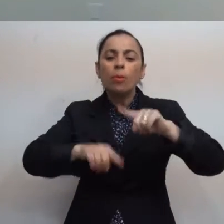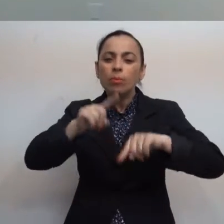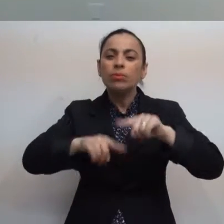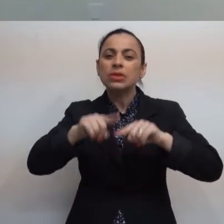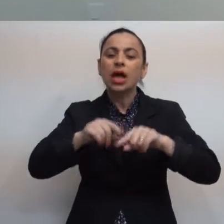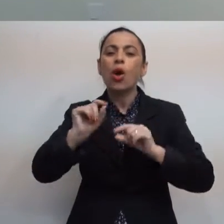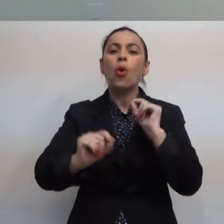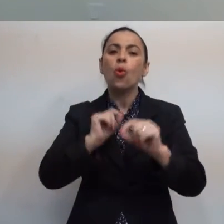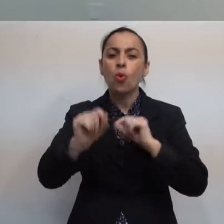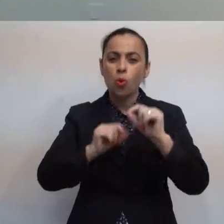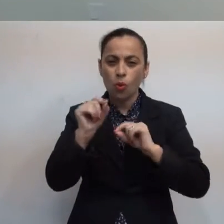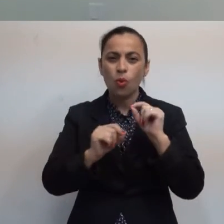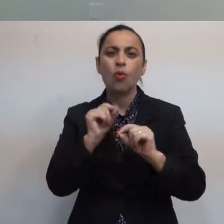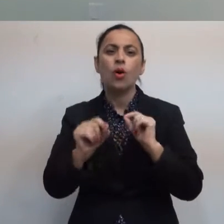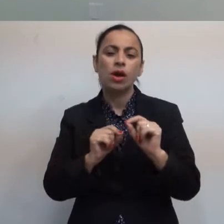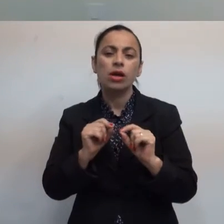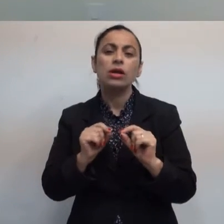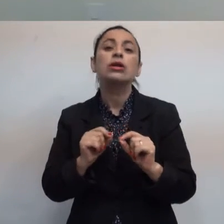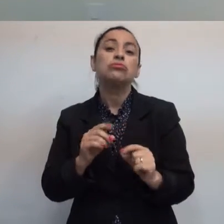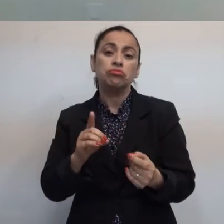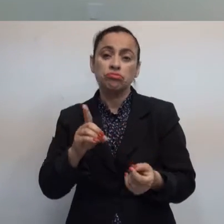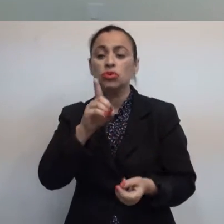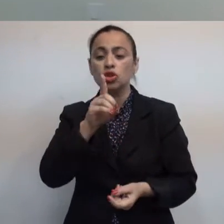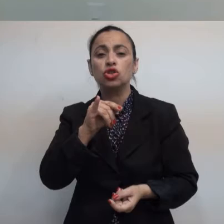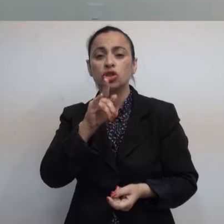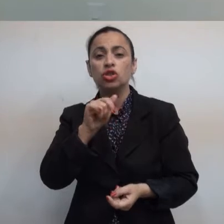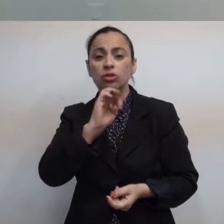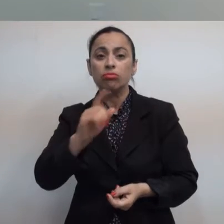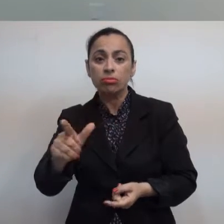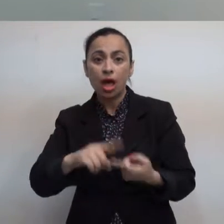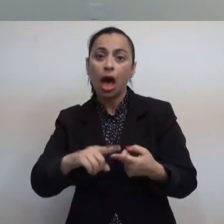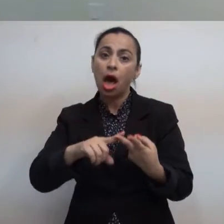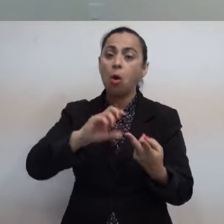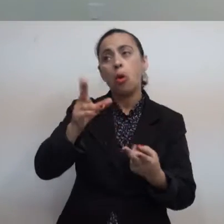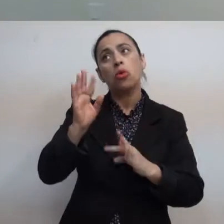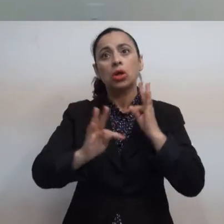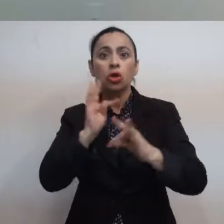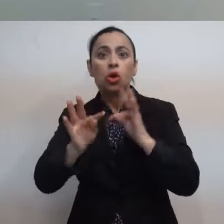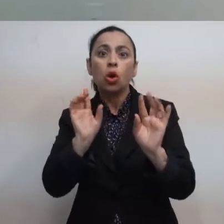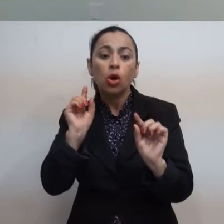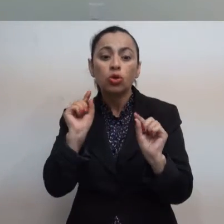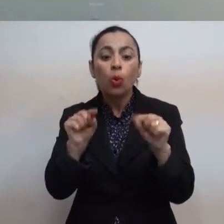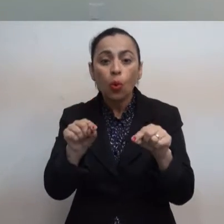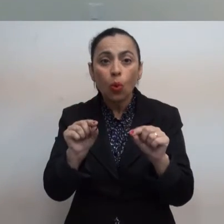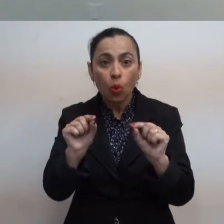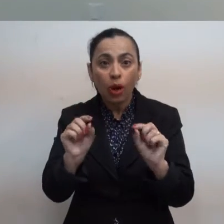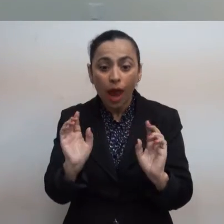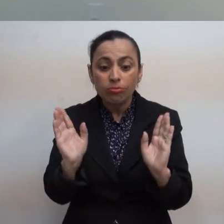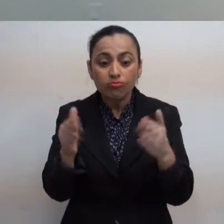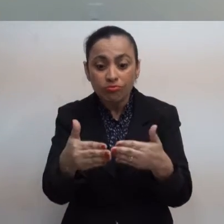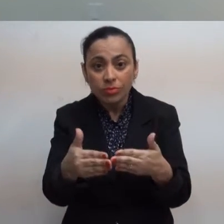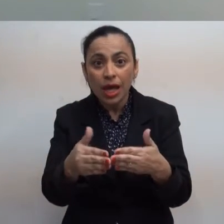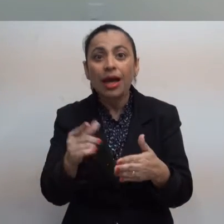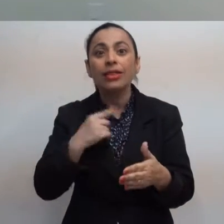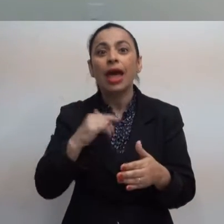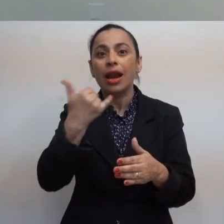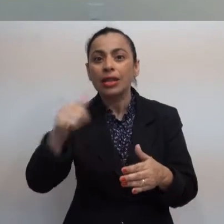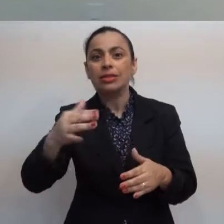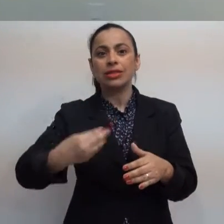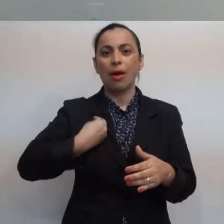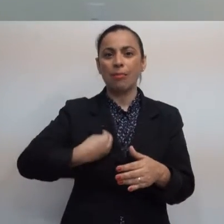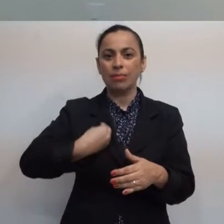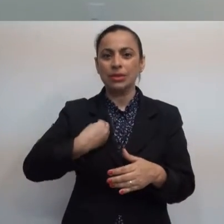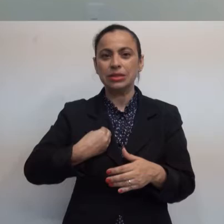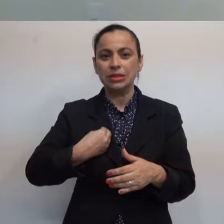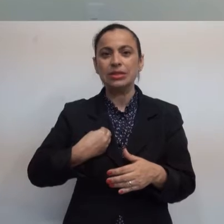tipo de recurso que seja digital ou tecnológico, no sentido de ter